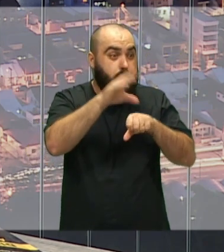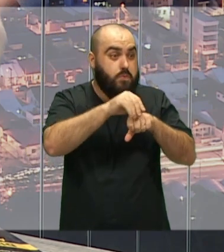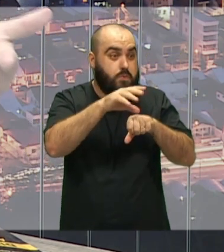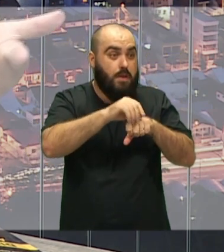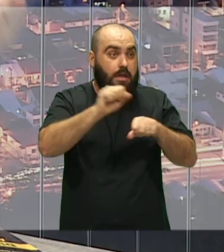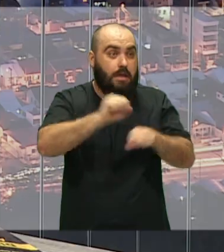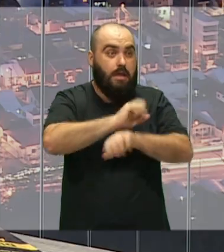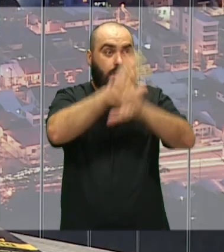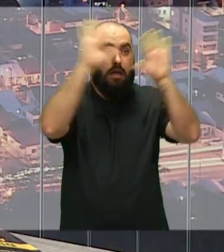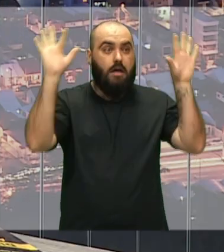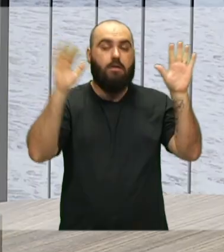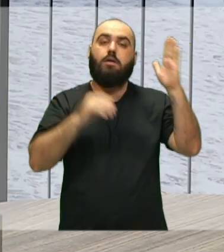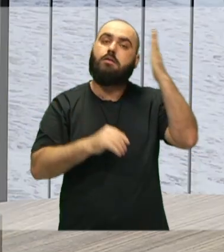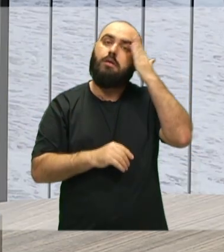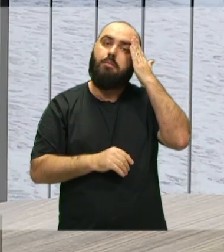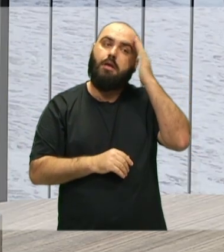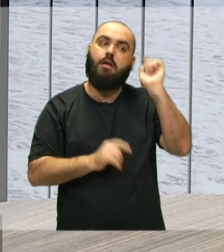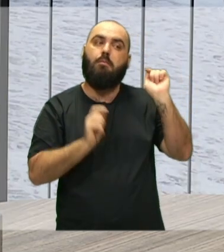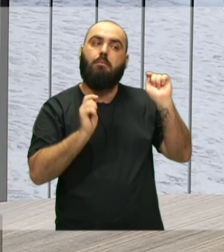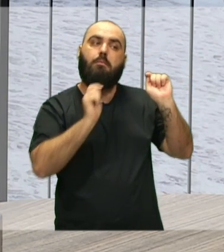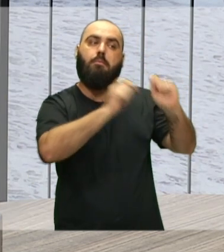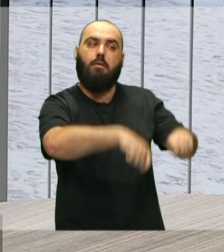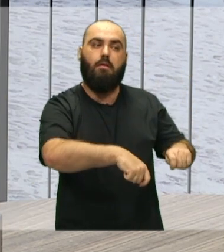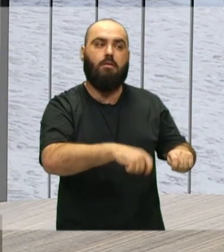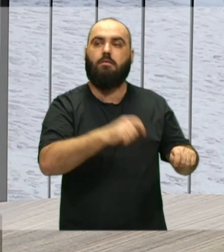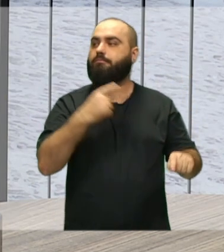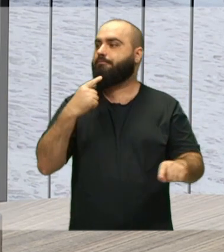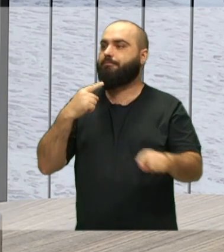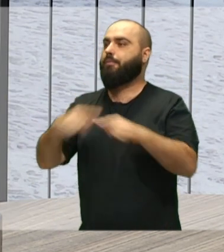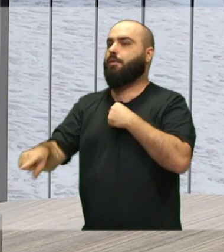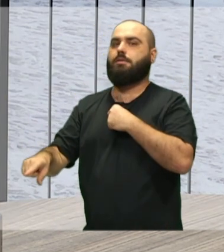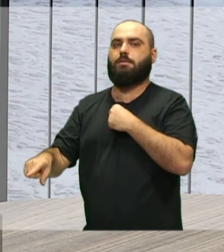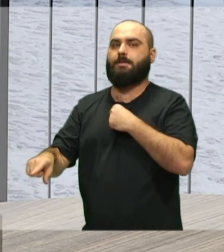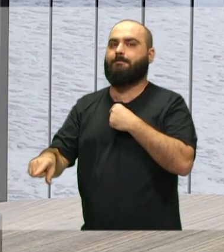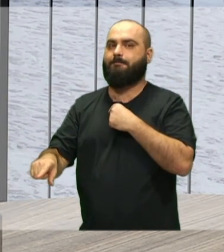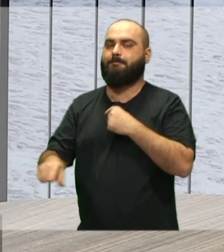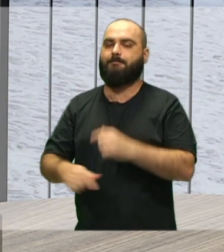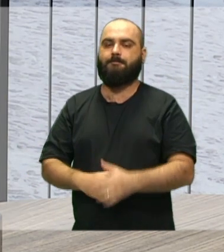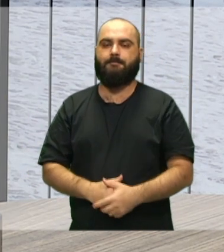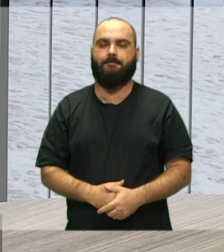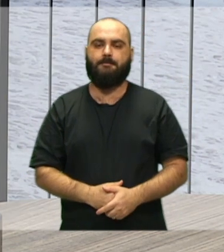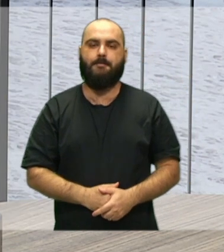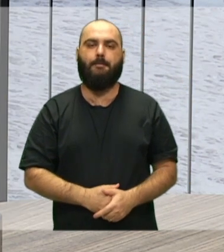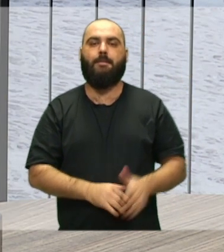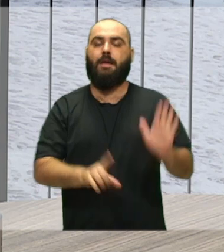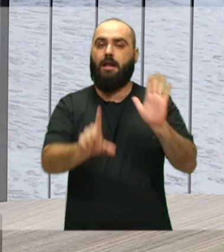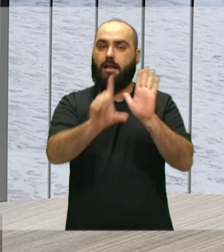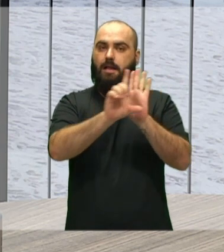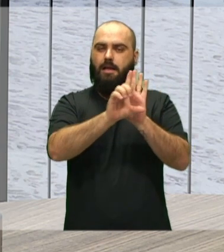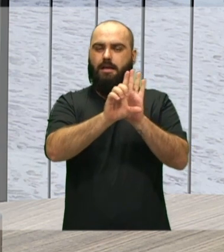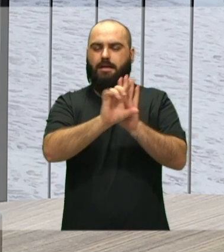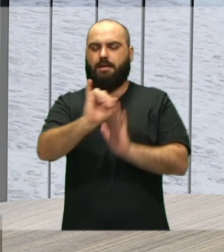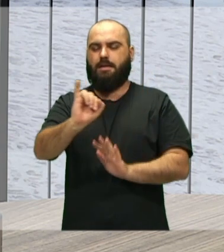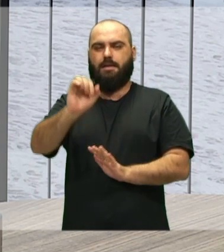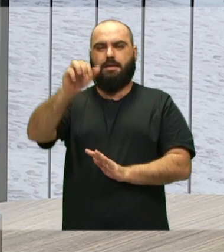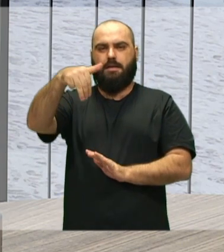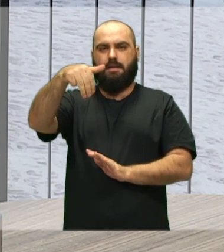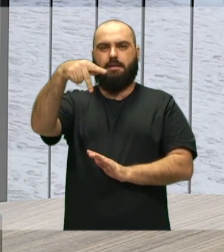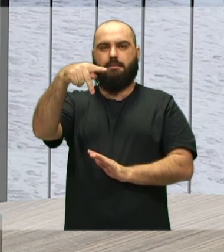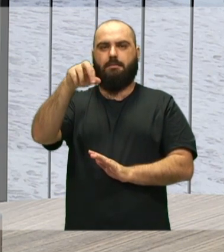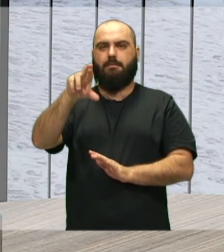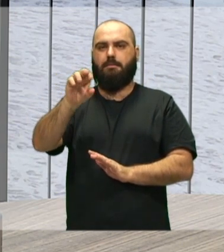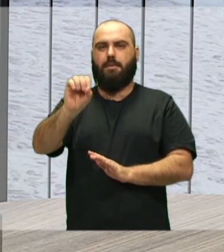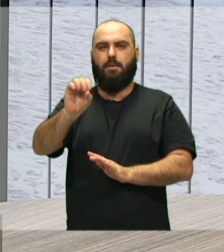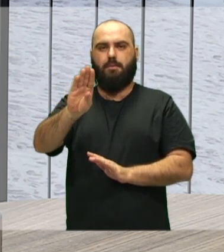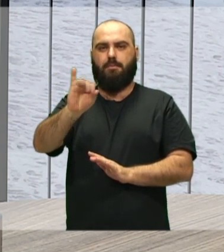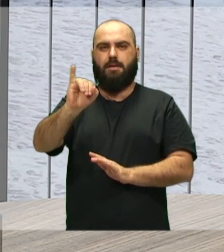o que podem e o que não podem tanto fazer quanto fiscalizar, né? Isso. A lei de improbidade administrativa, ela vem com penalidades